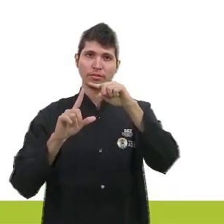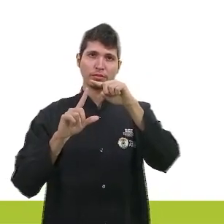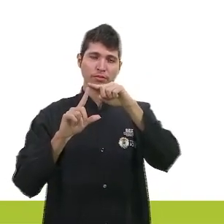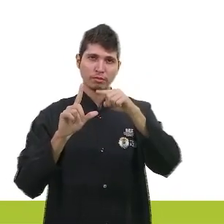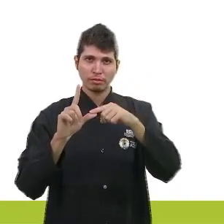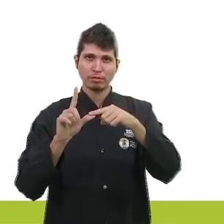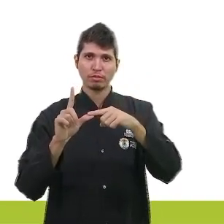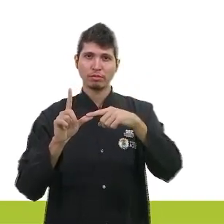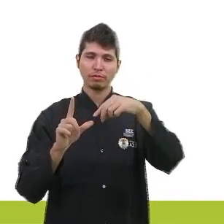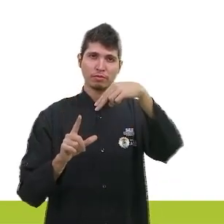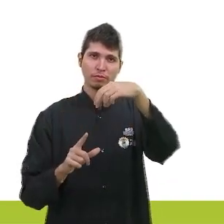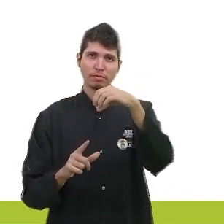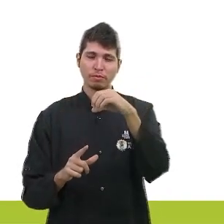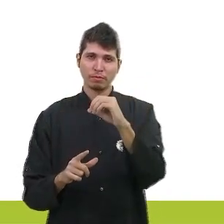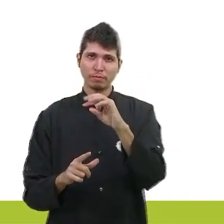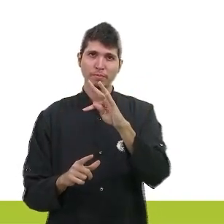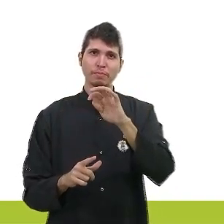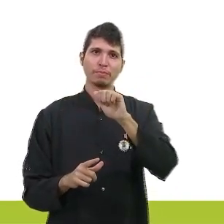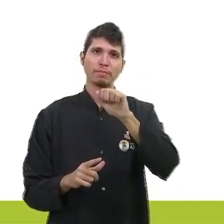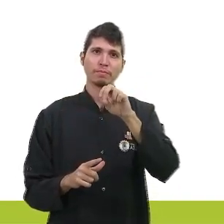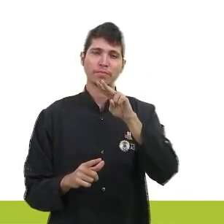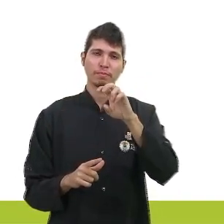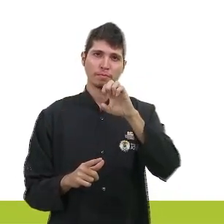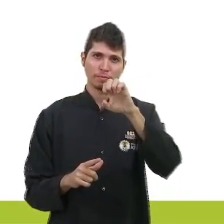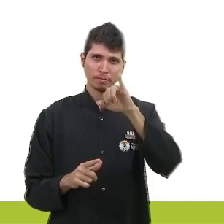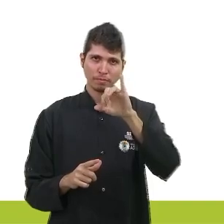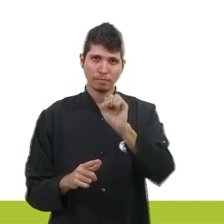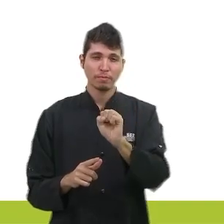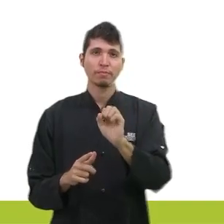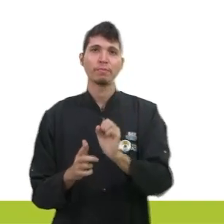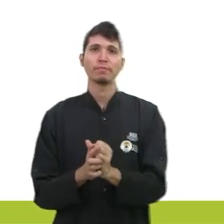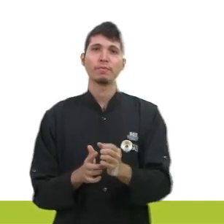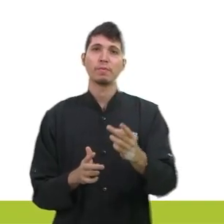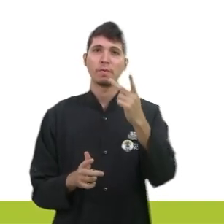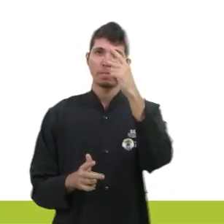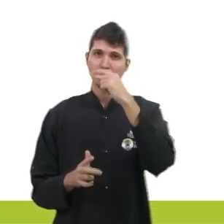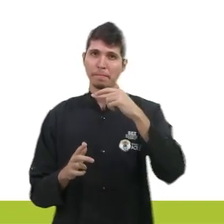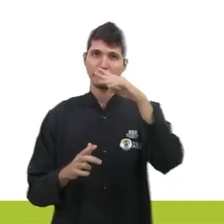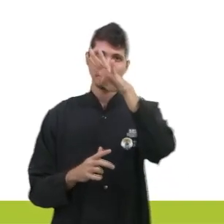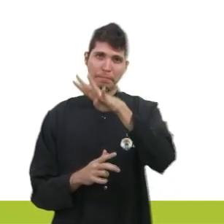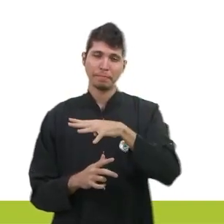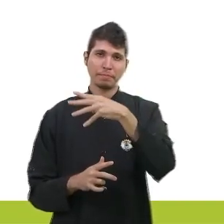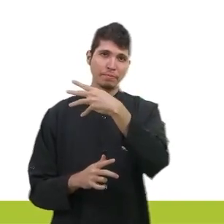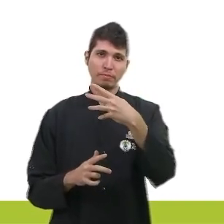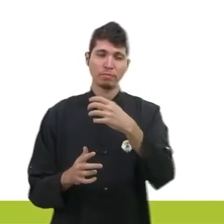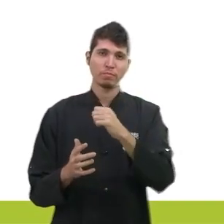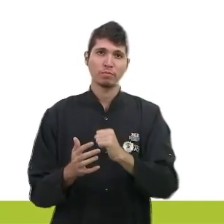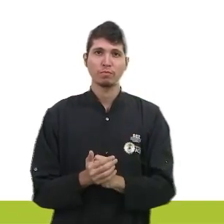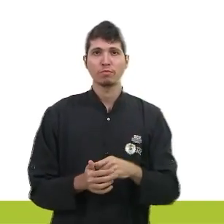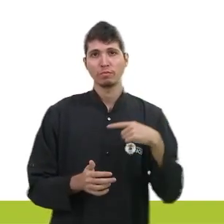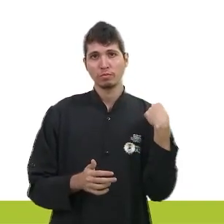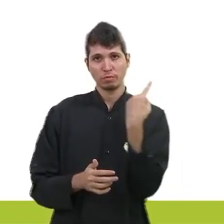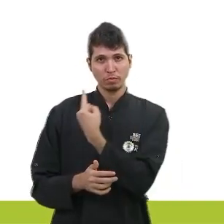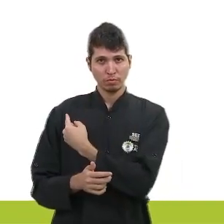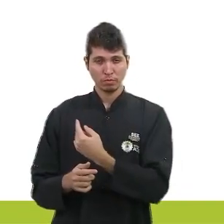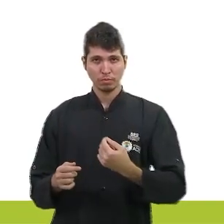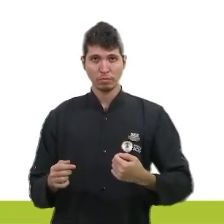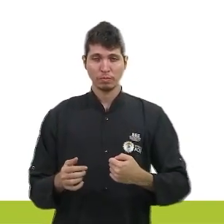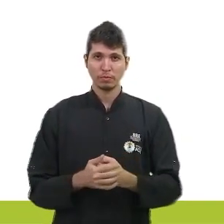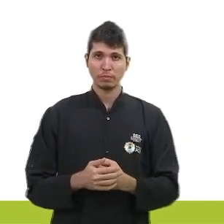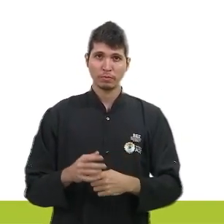graus são dois ângulos notáveis. Observando aquela tabela, nós somos capazes de verificar que seno